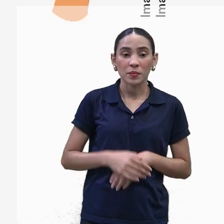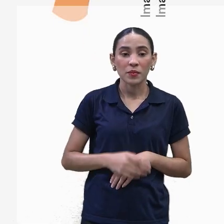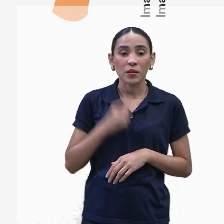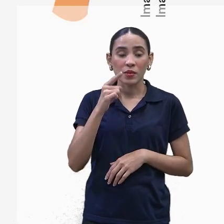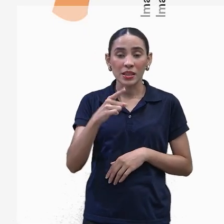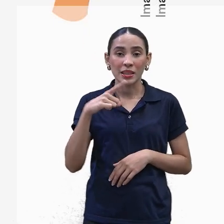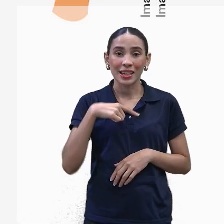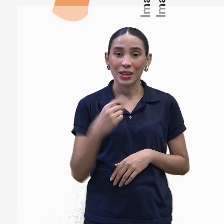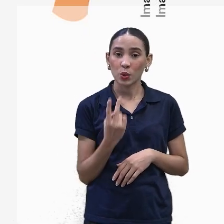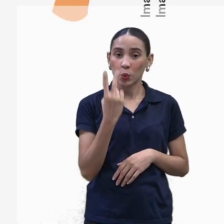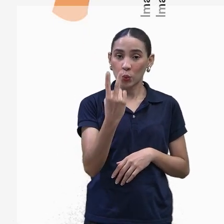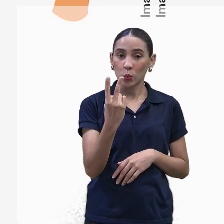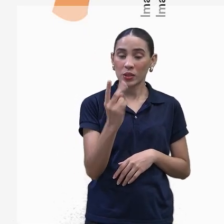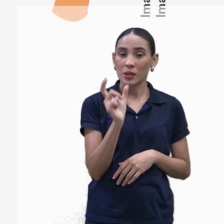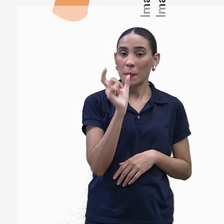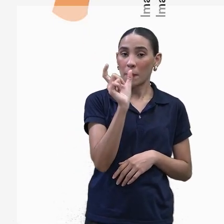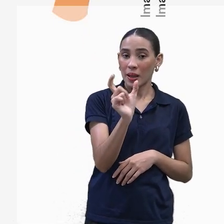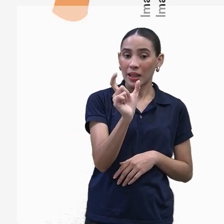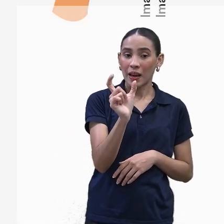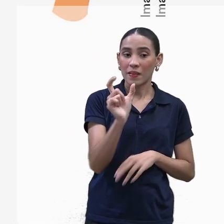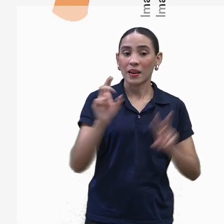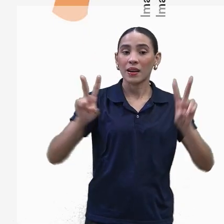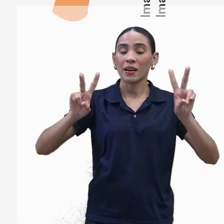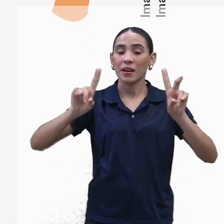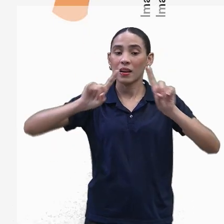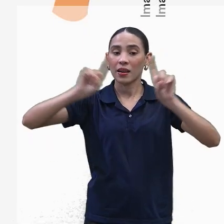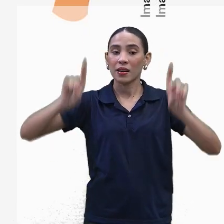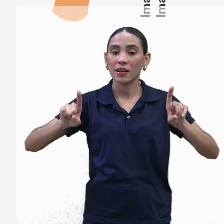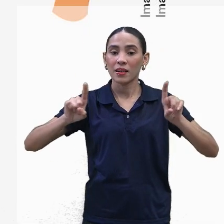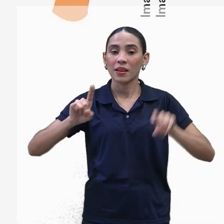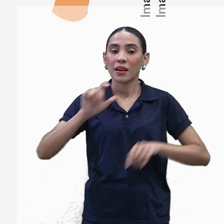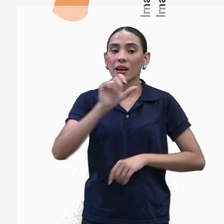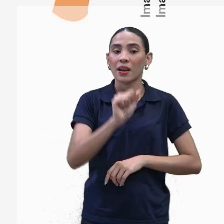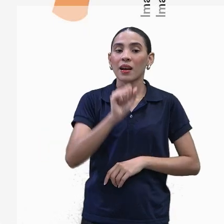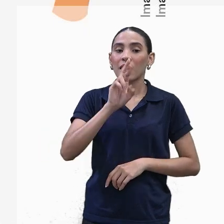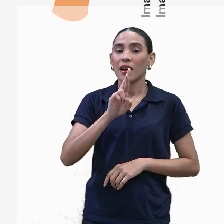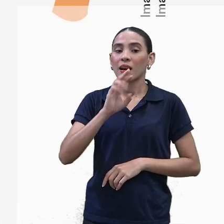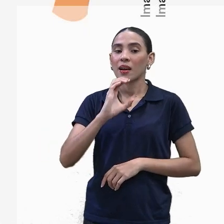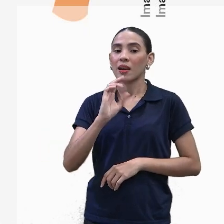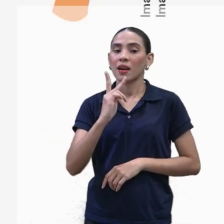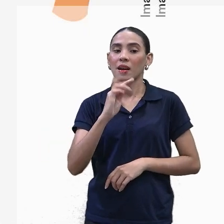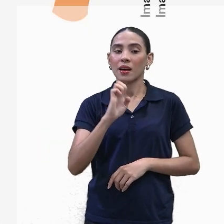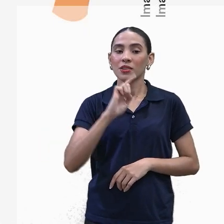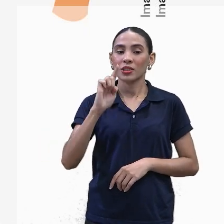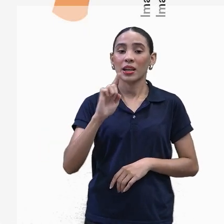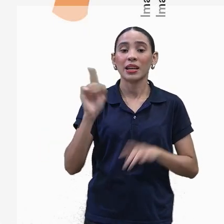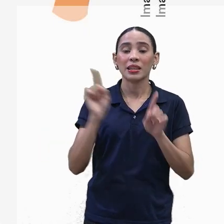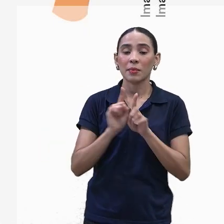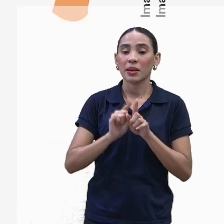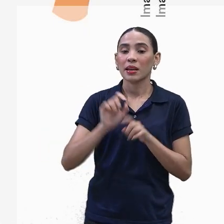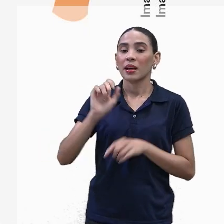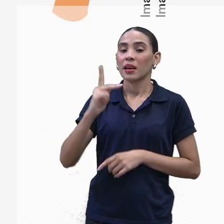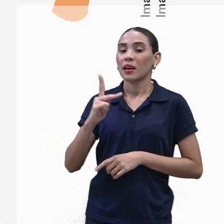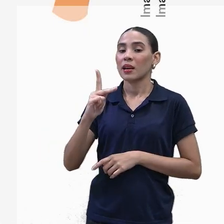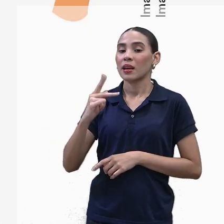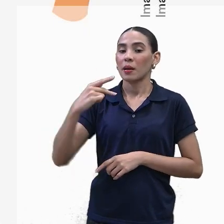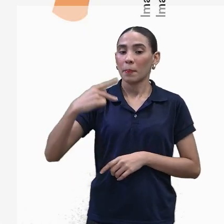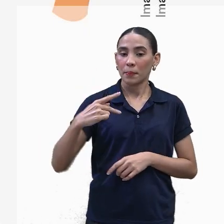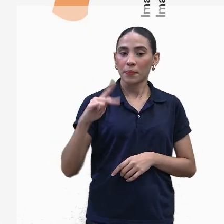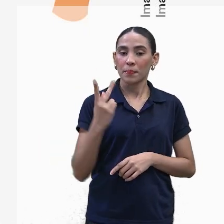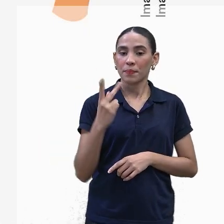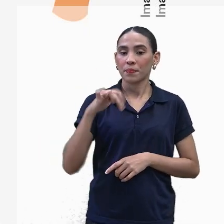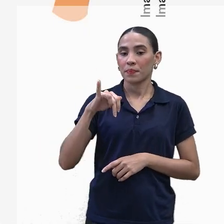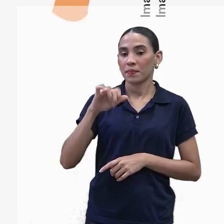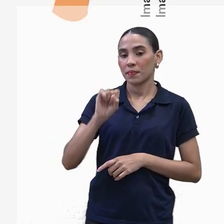têm duas palavrinhas ali, entre parênteses, que é a arqué e a physis, tá? Quando a gente fala de arqué,